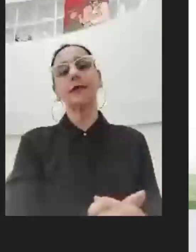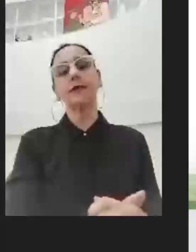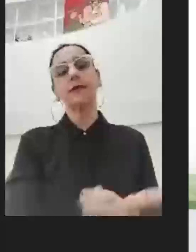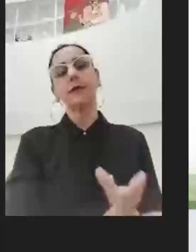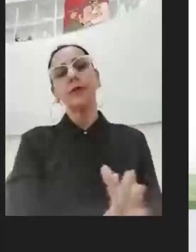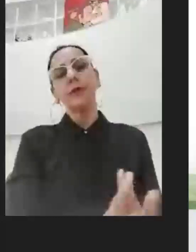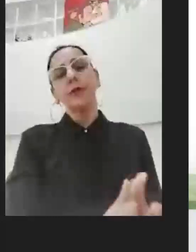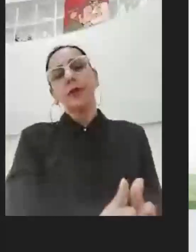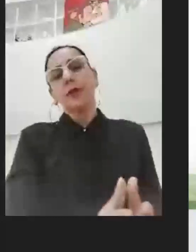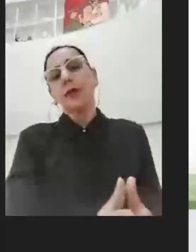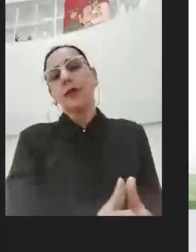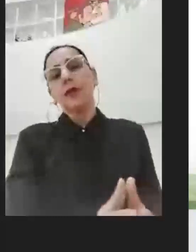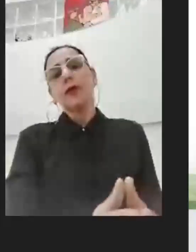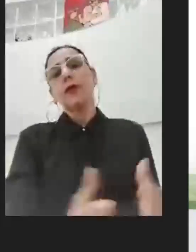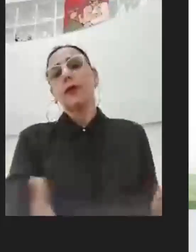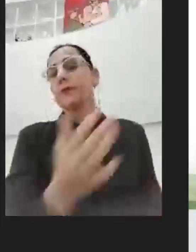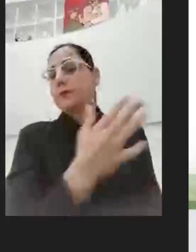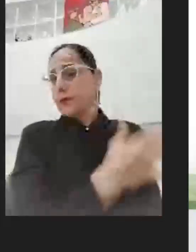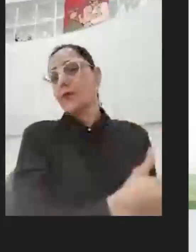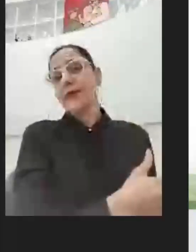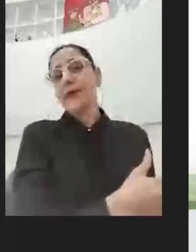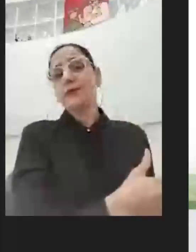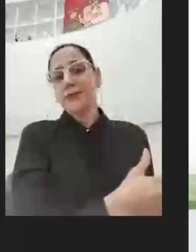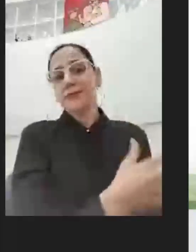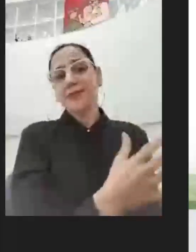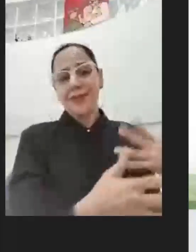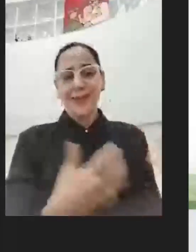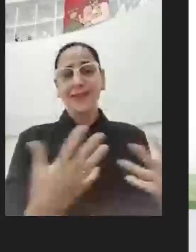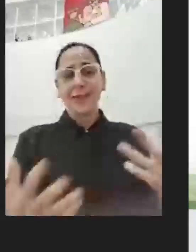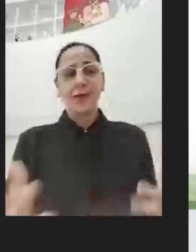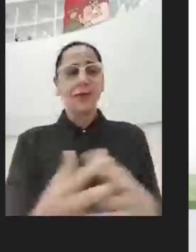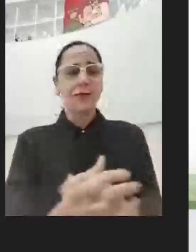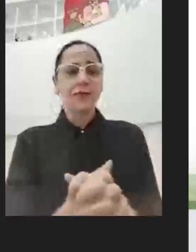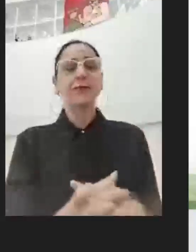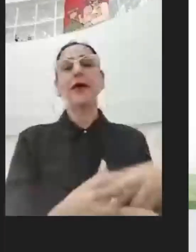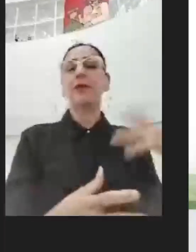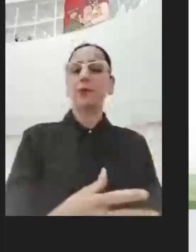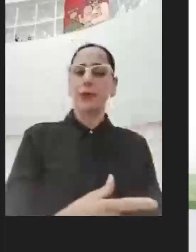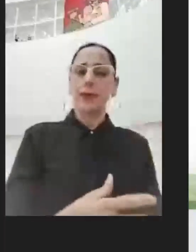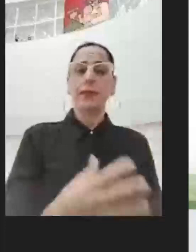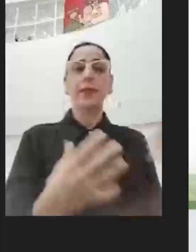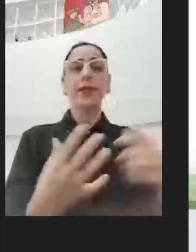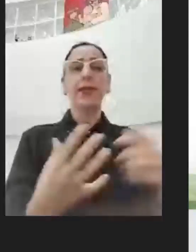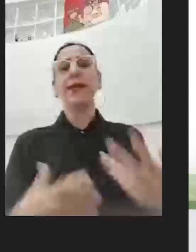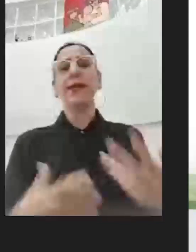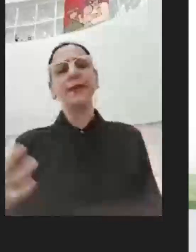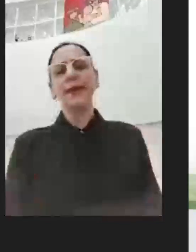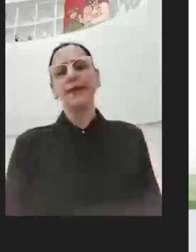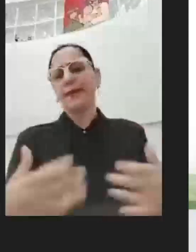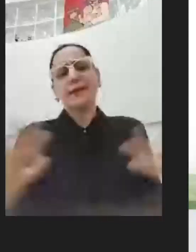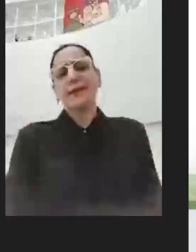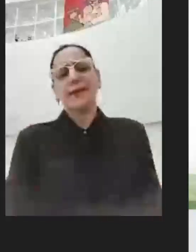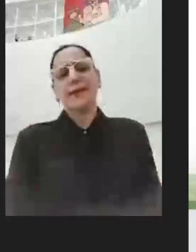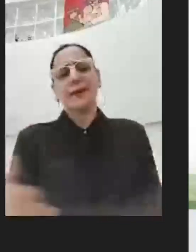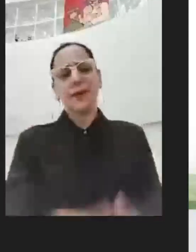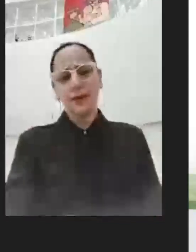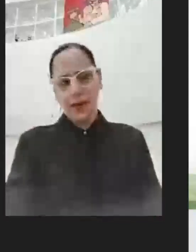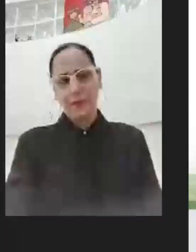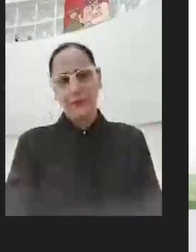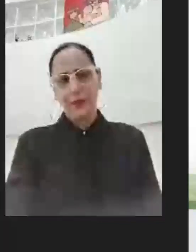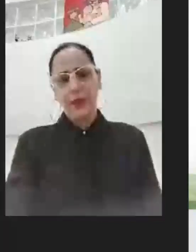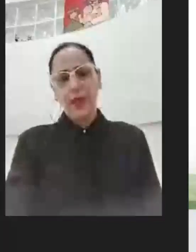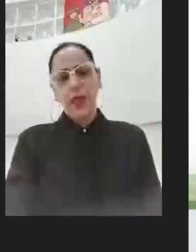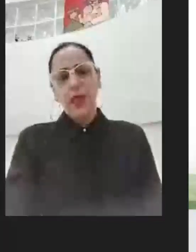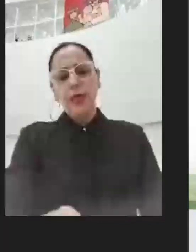daquela latinha de leite e na ilusão de que ela ia alimentar o bebezinho dela, poder ir trabalhar, e não era